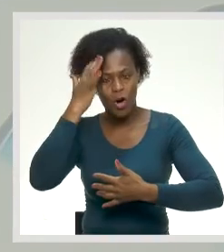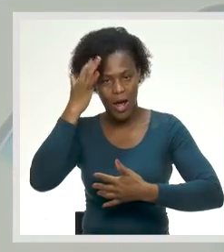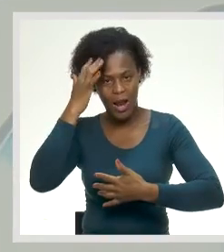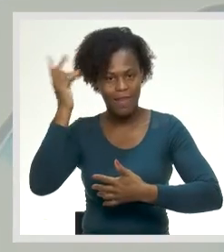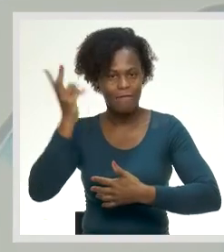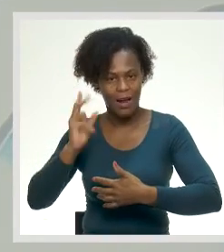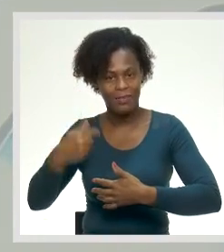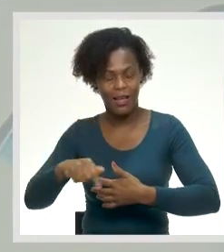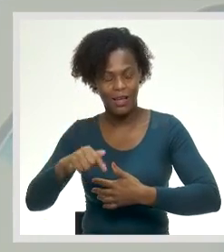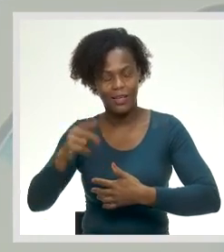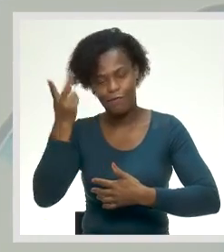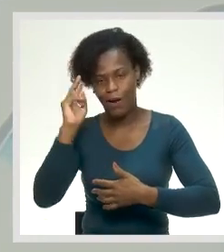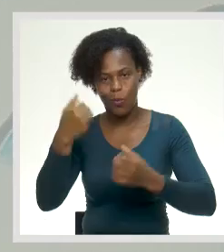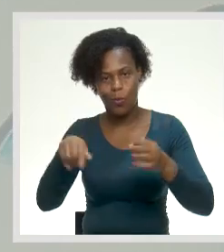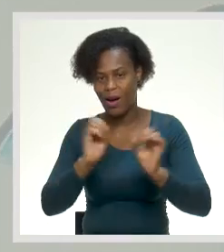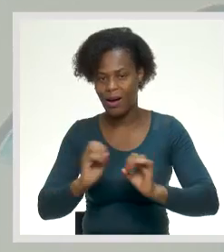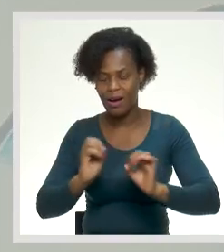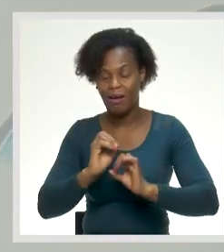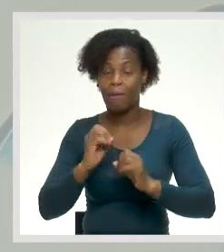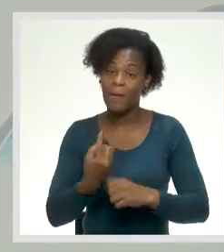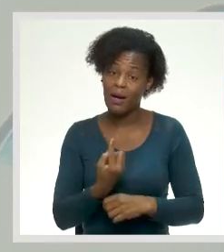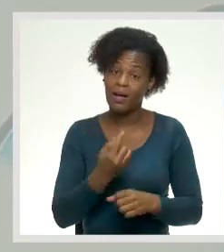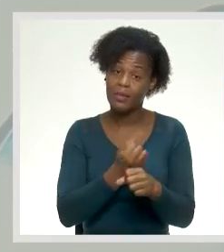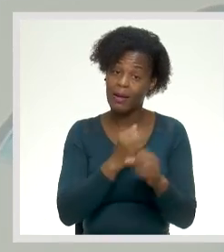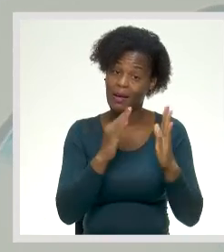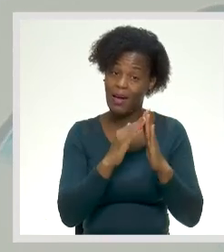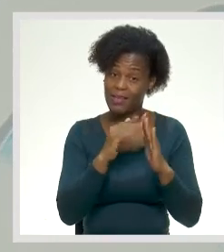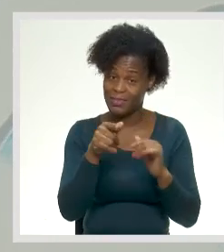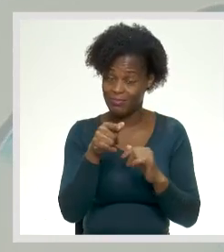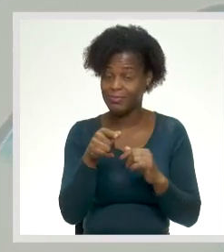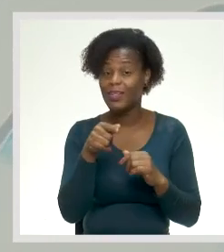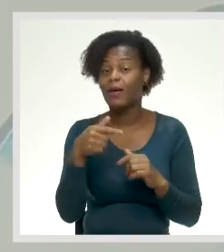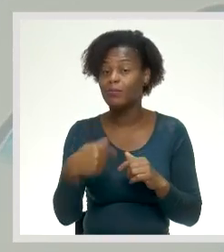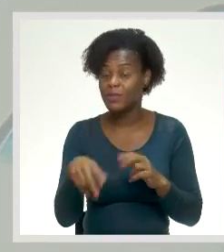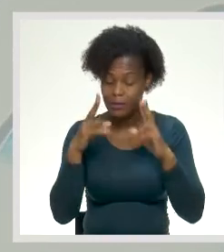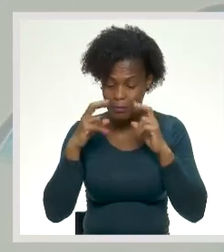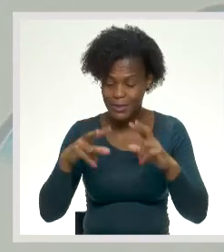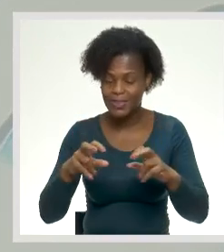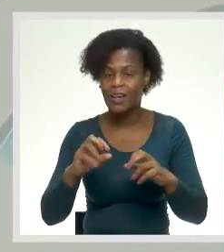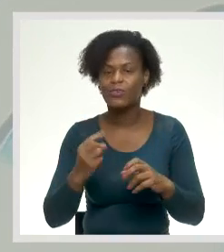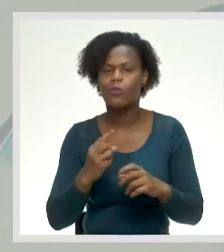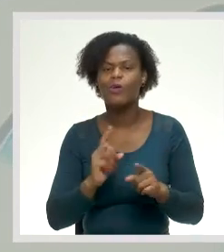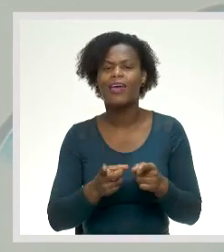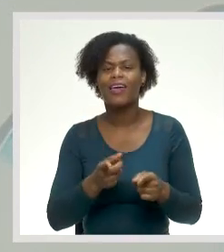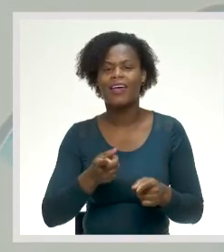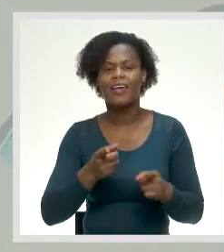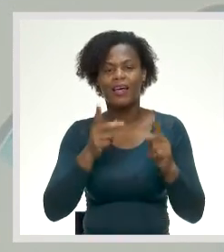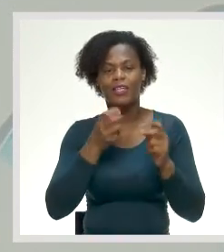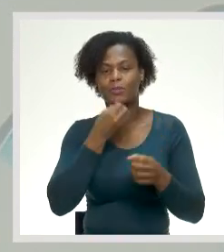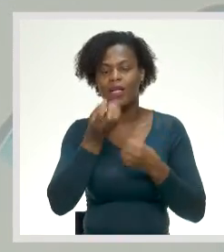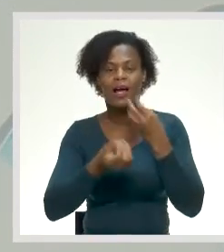moralmente válida e inválida. E então, para trabalho de casa, vocês vão ter que pesquisar um pouco sobre